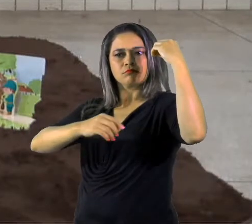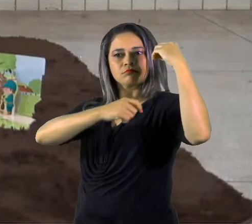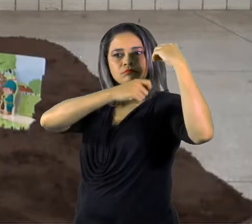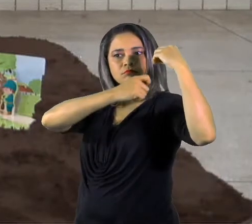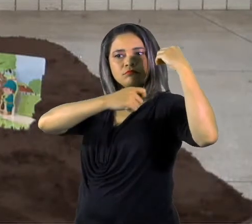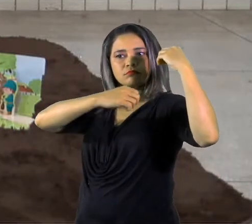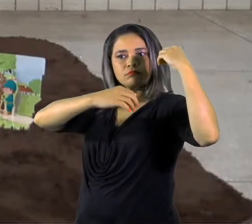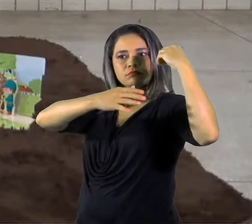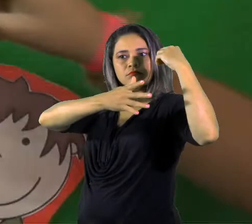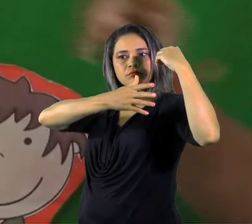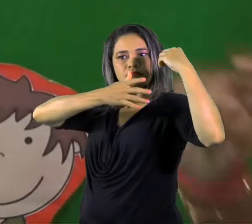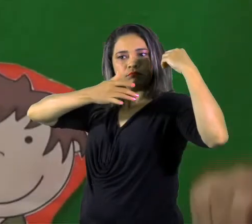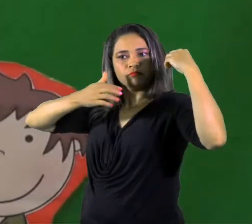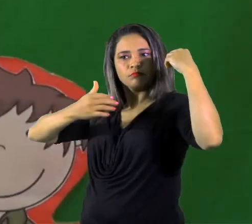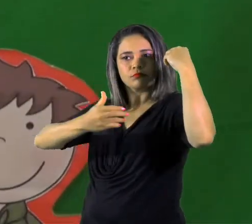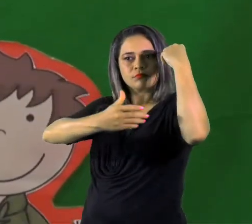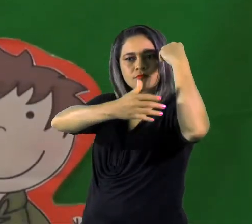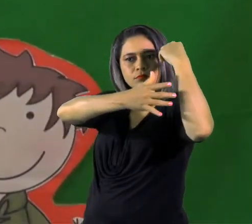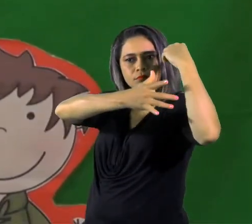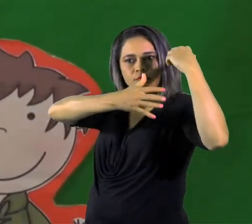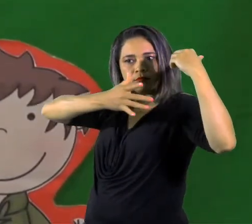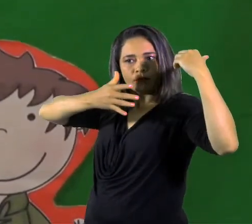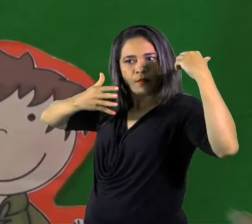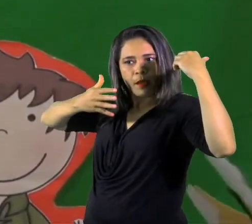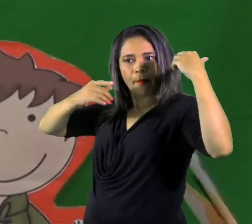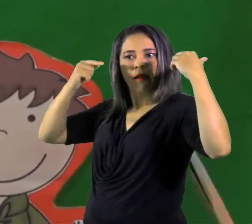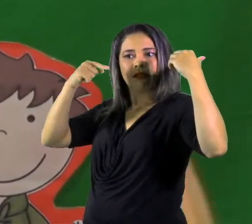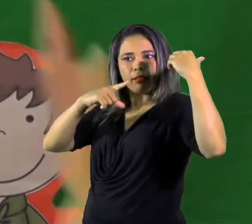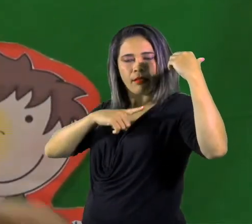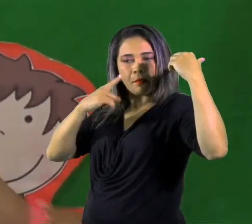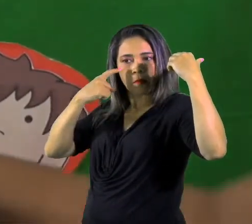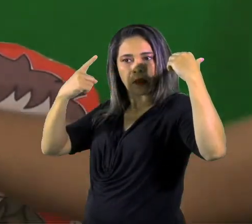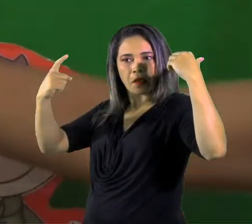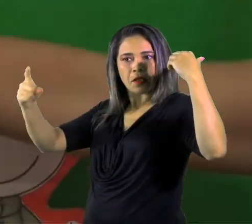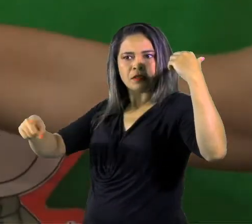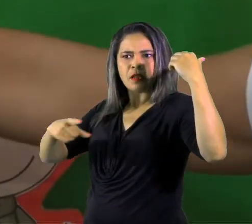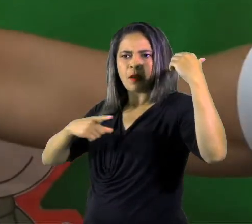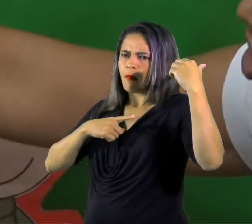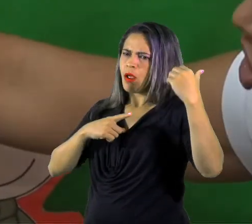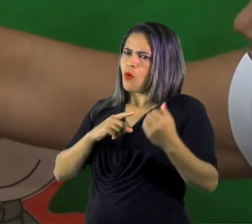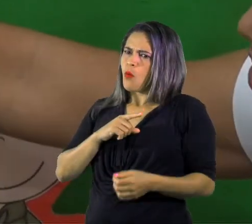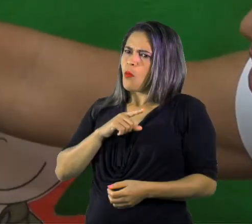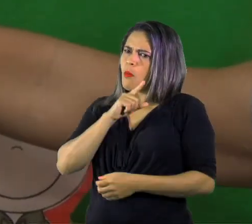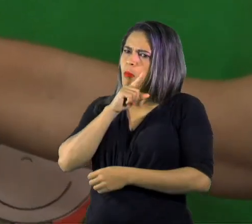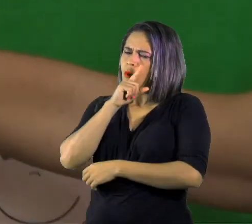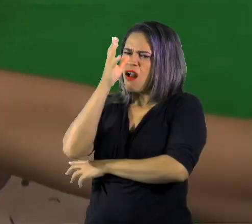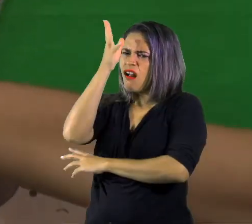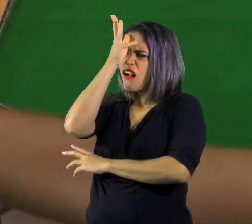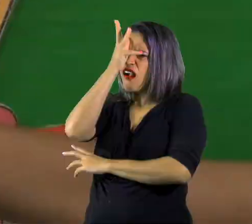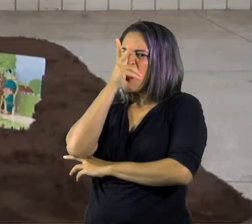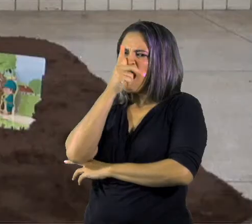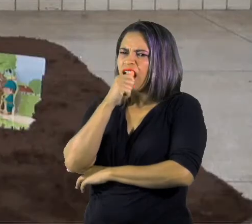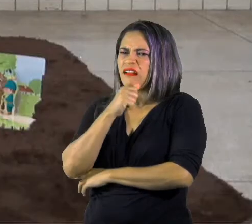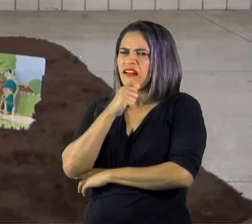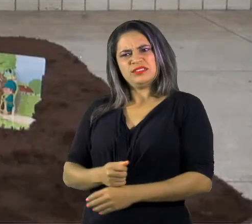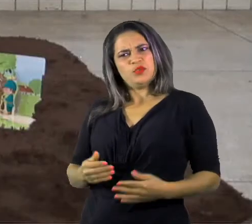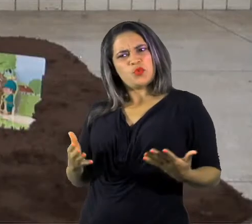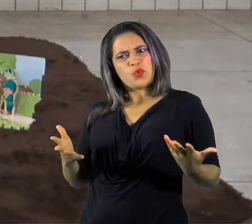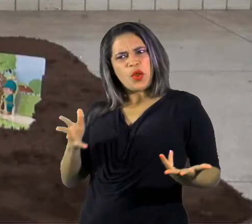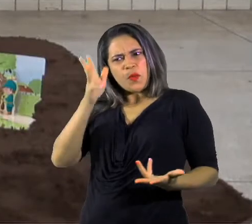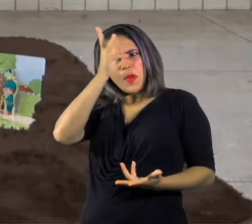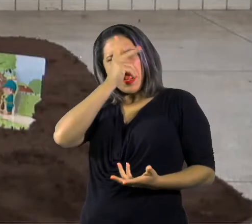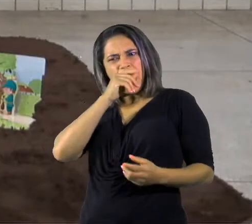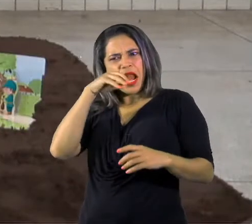instrumento musical, e também uma galinha. Gente, uma galinha morando